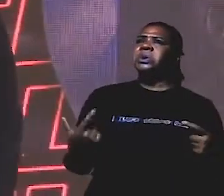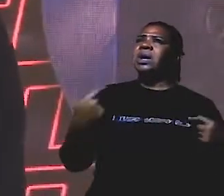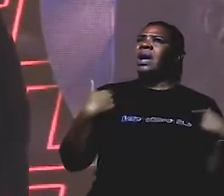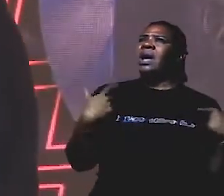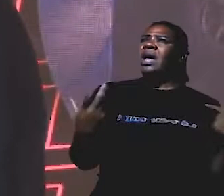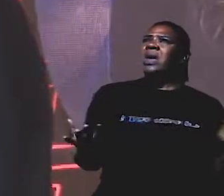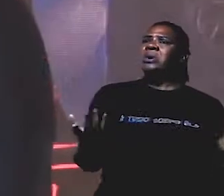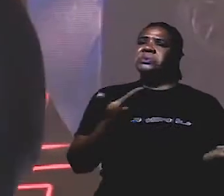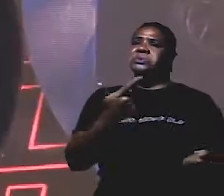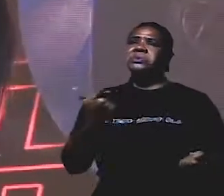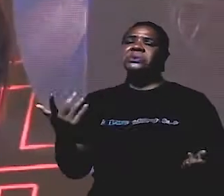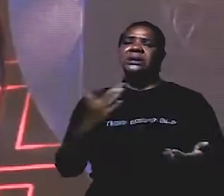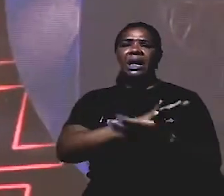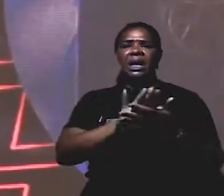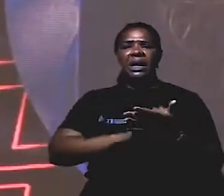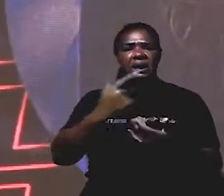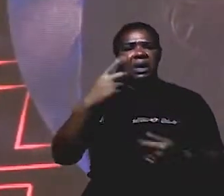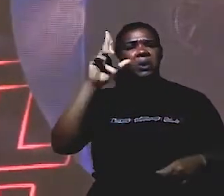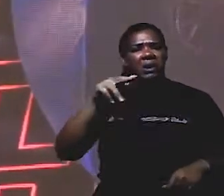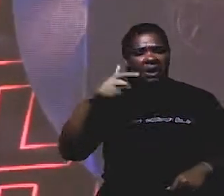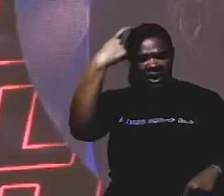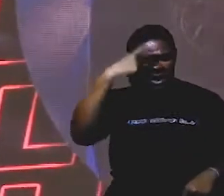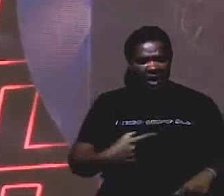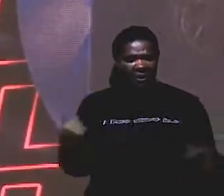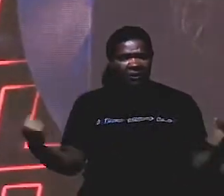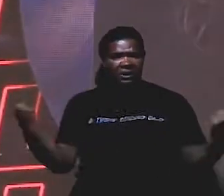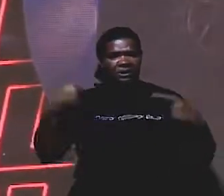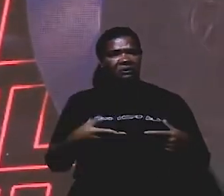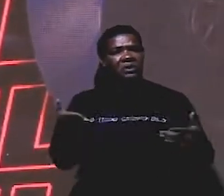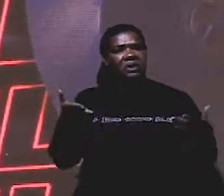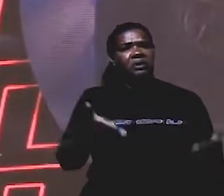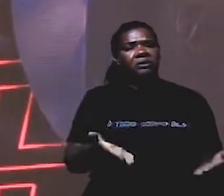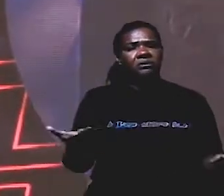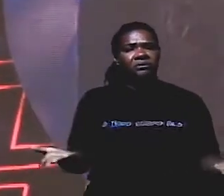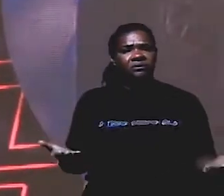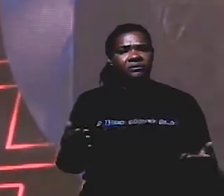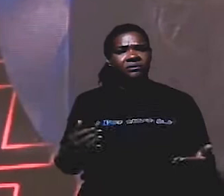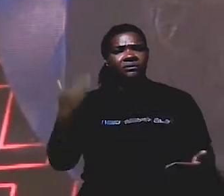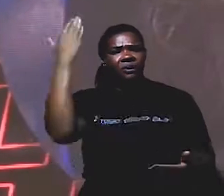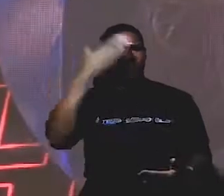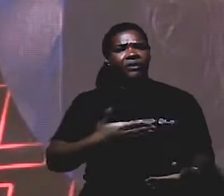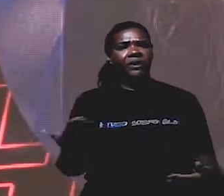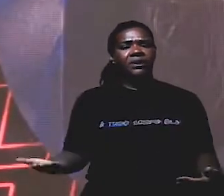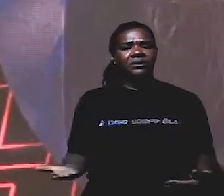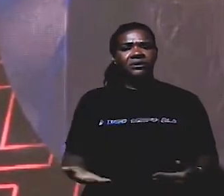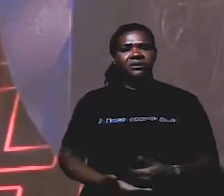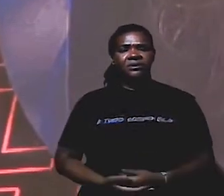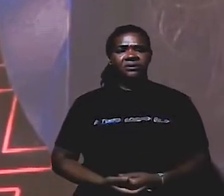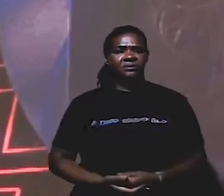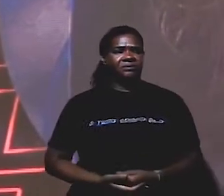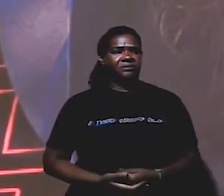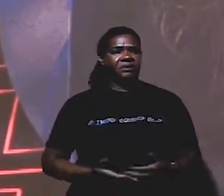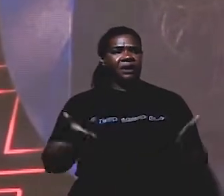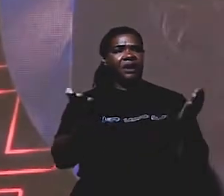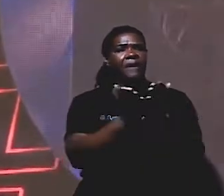bolso? Quem sou eu diante do desafio que me está proposto? A